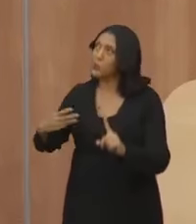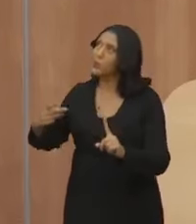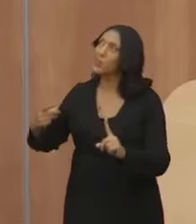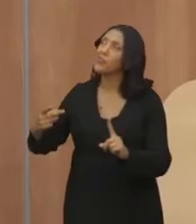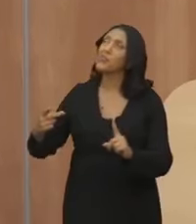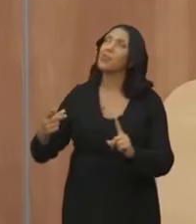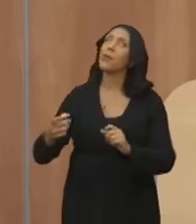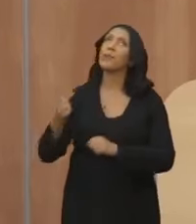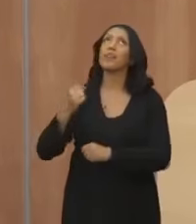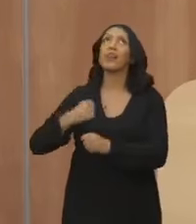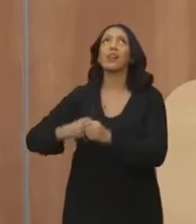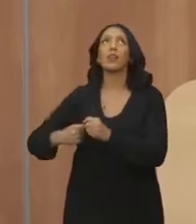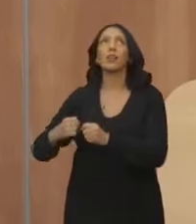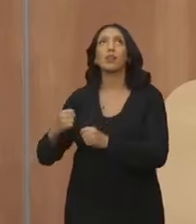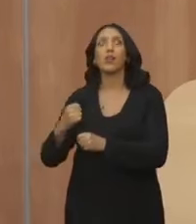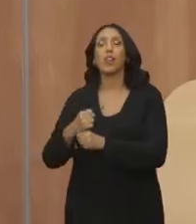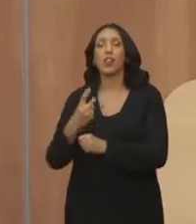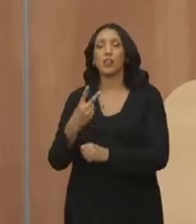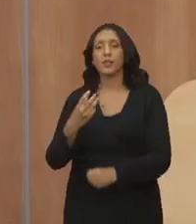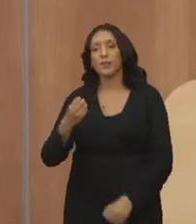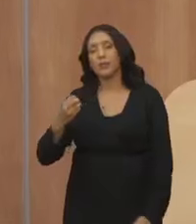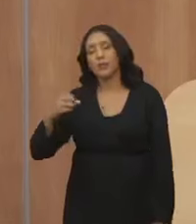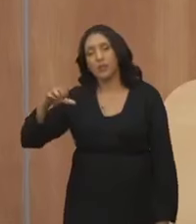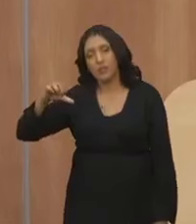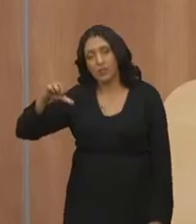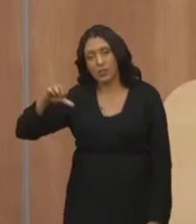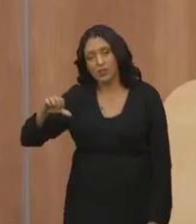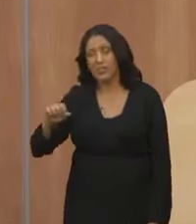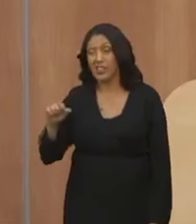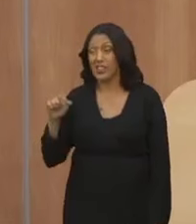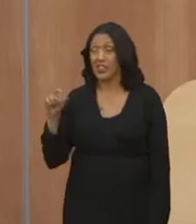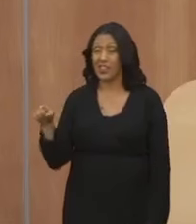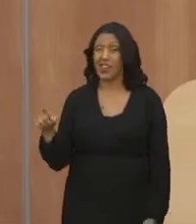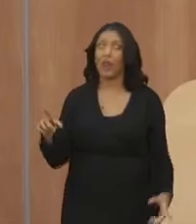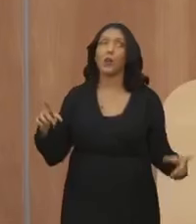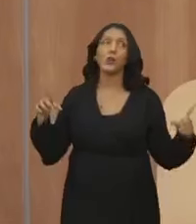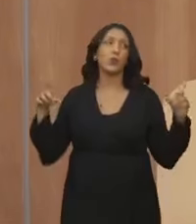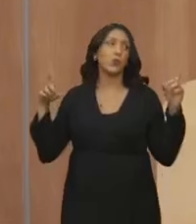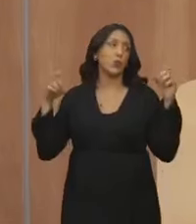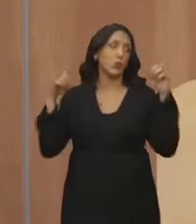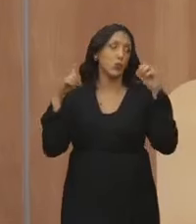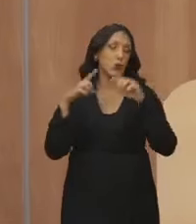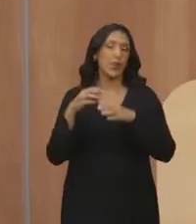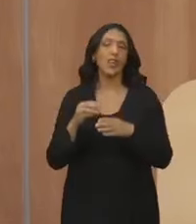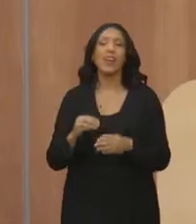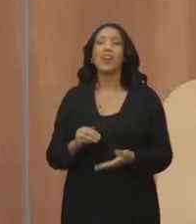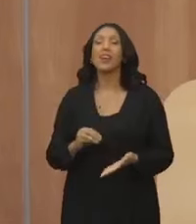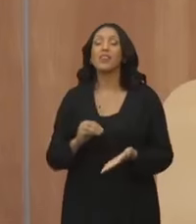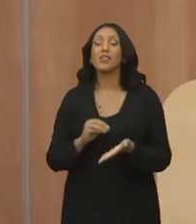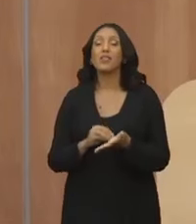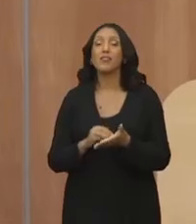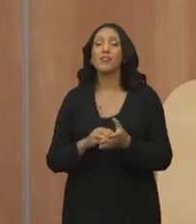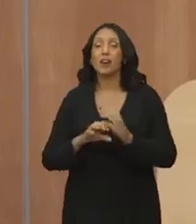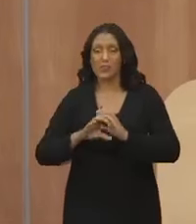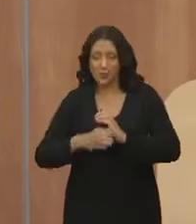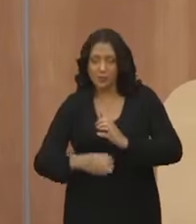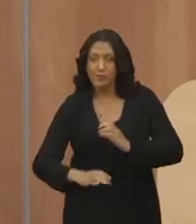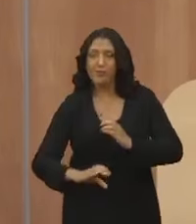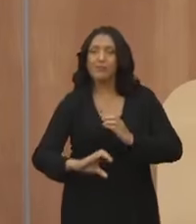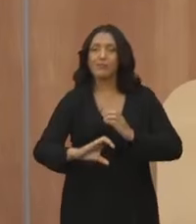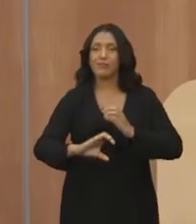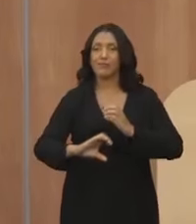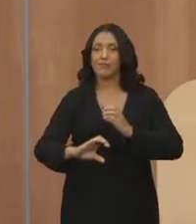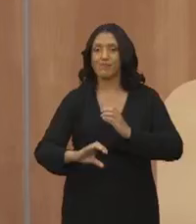complicado que quando não faz a rede de esgoto, não tem de fazer asfalto, não tem nada. Graças a Deus agora, já foi liberado,